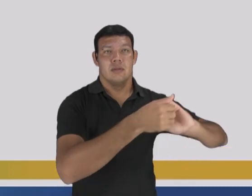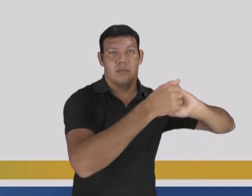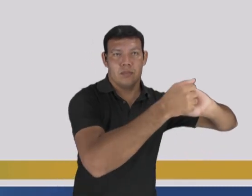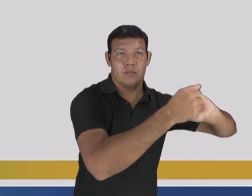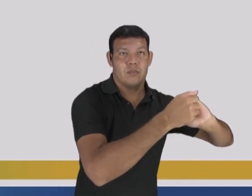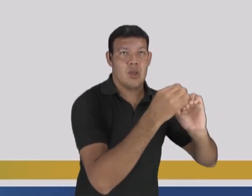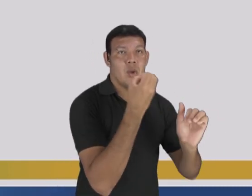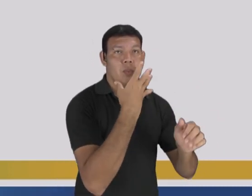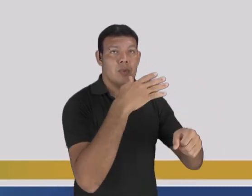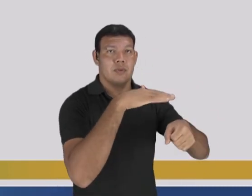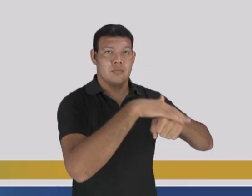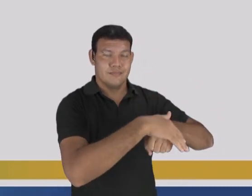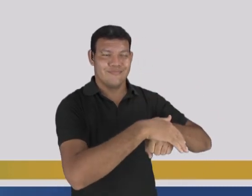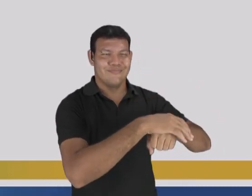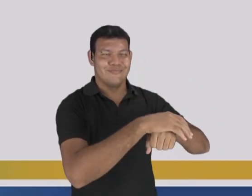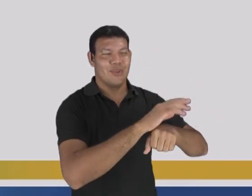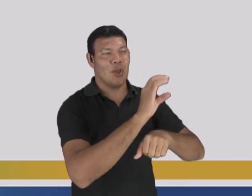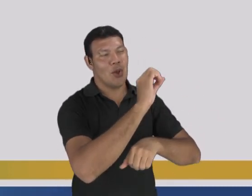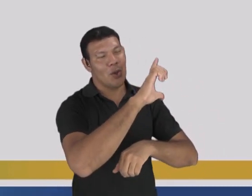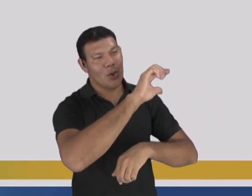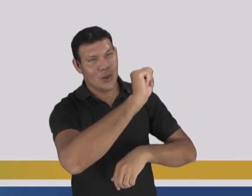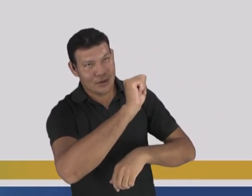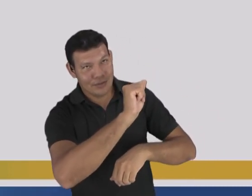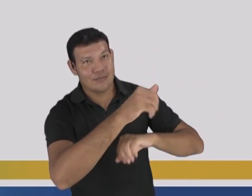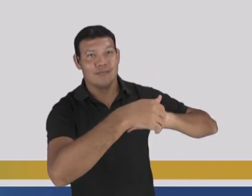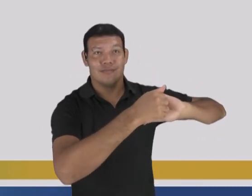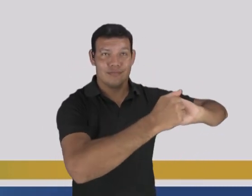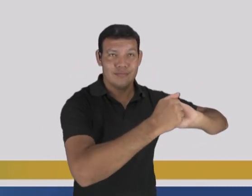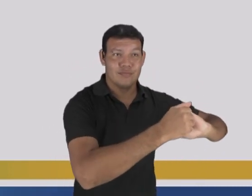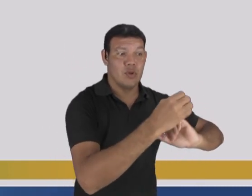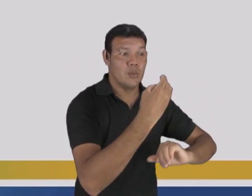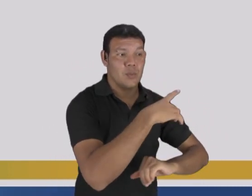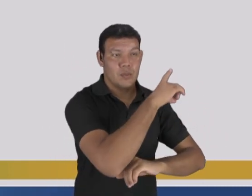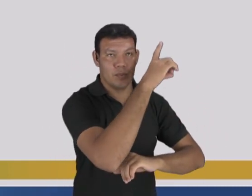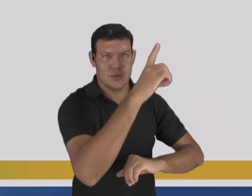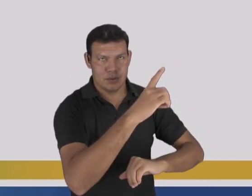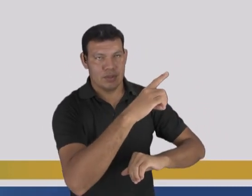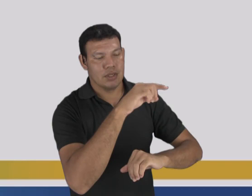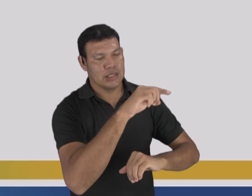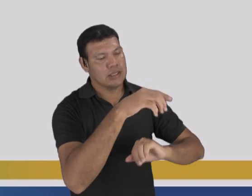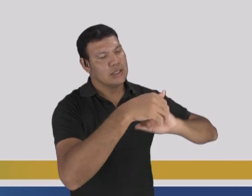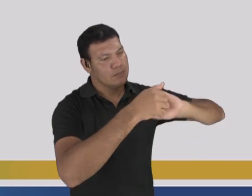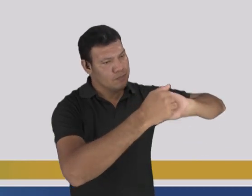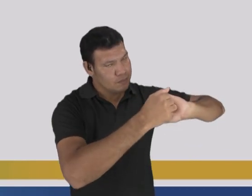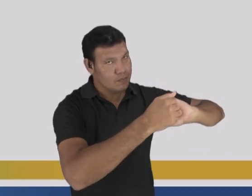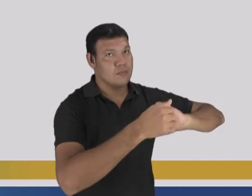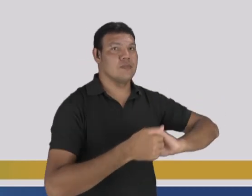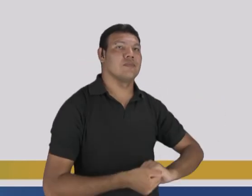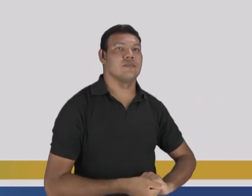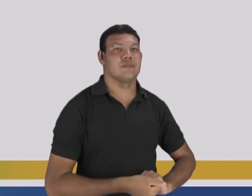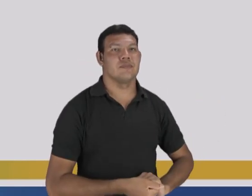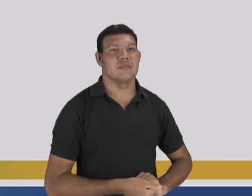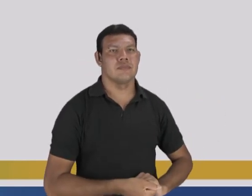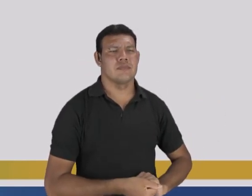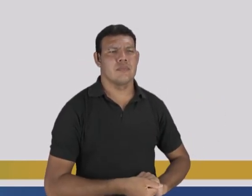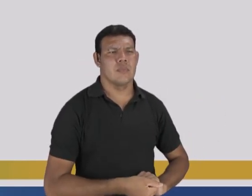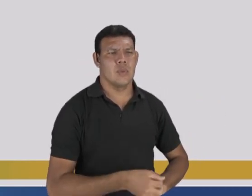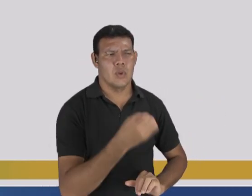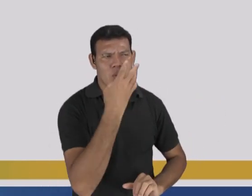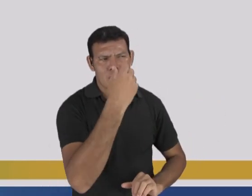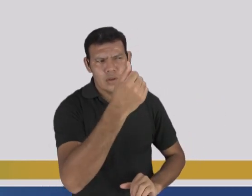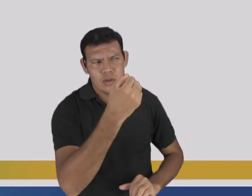saudar. Hola, saludo. Buenos dias, saludo. Como